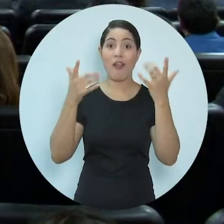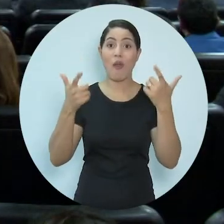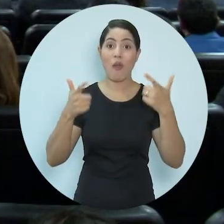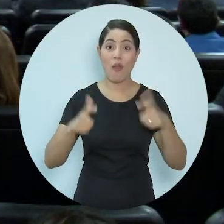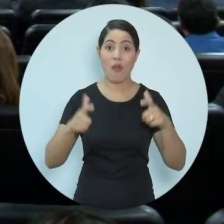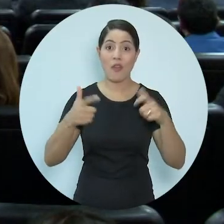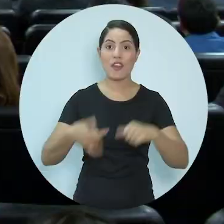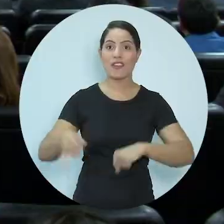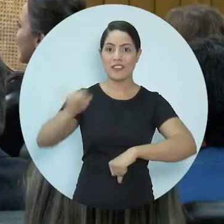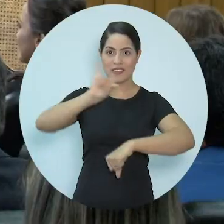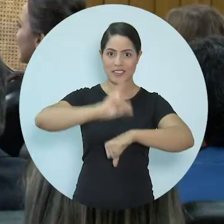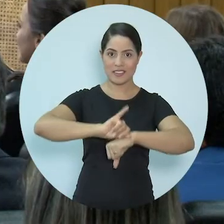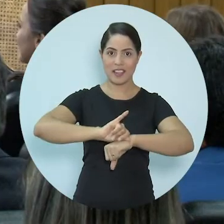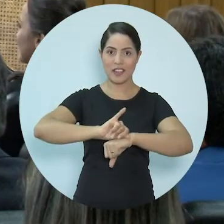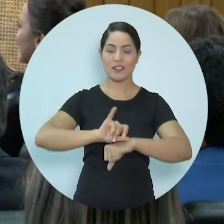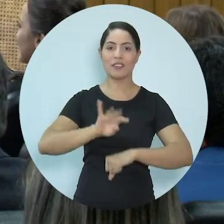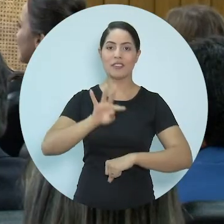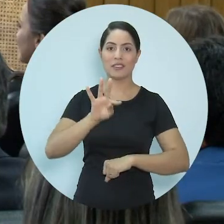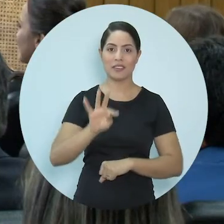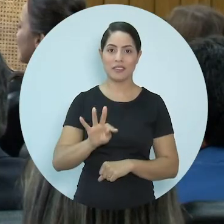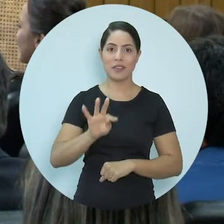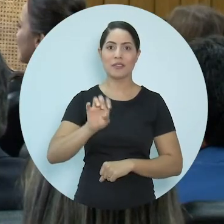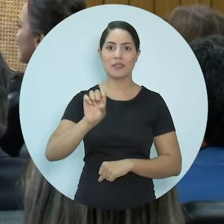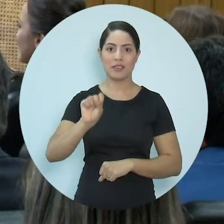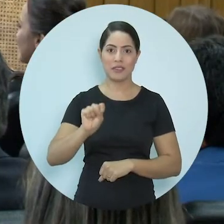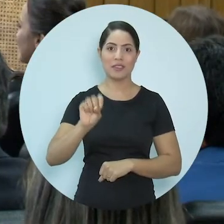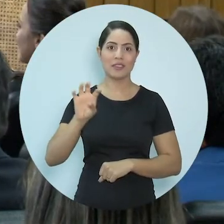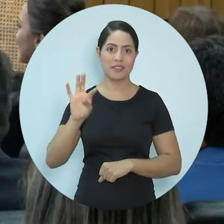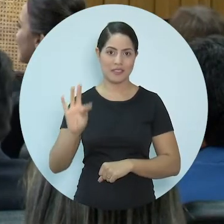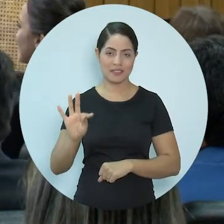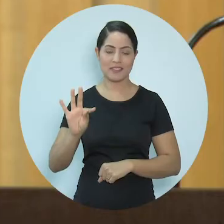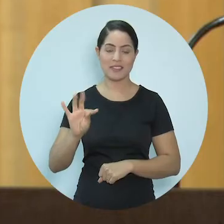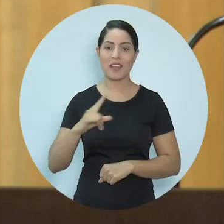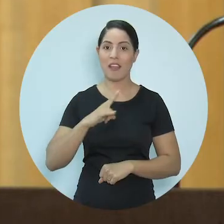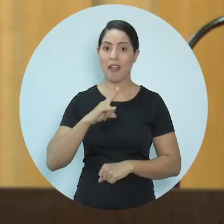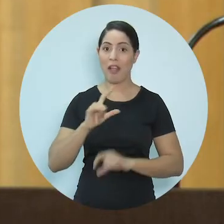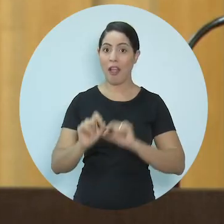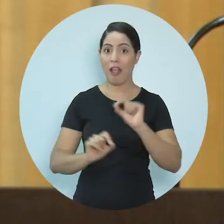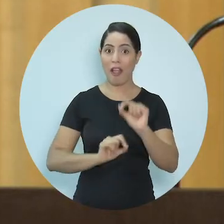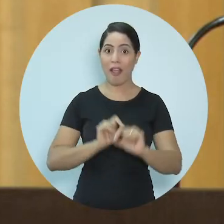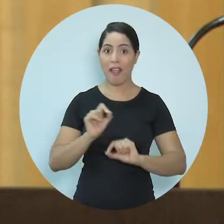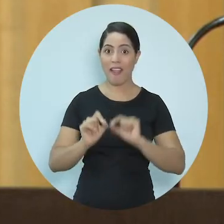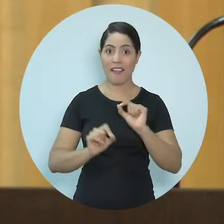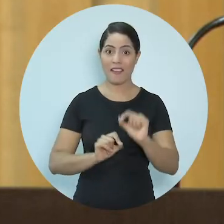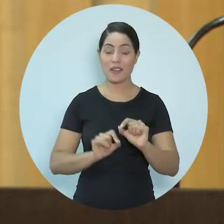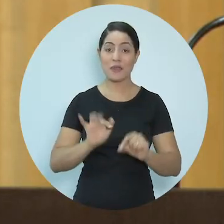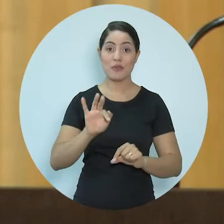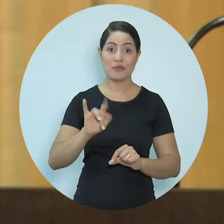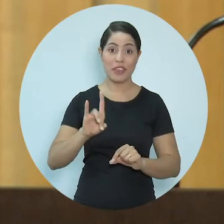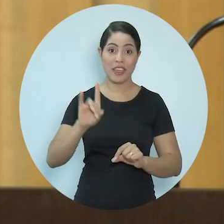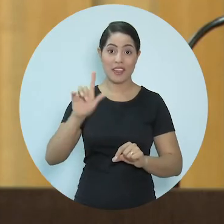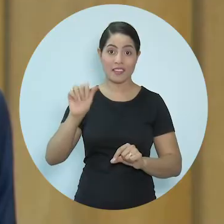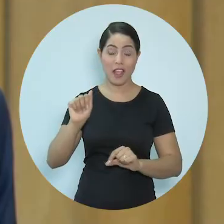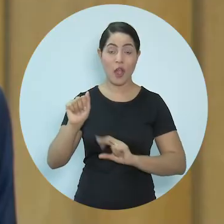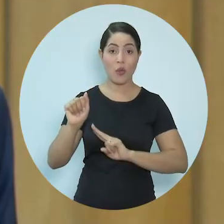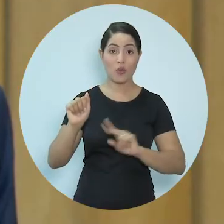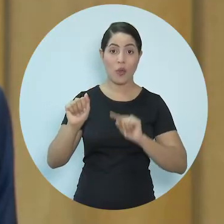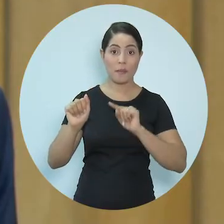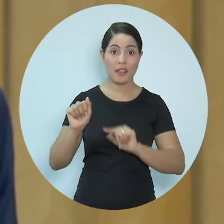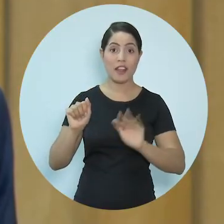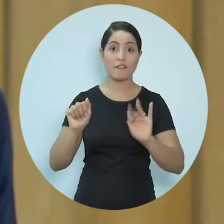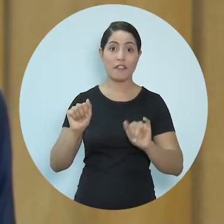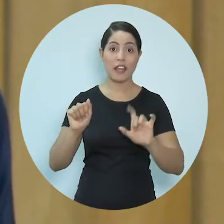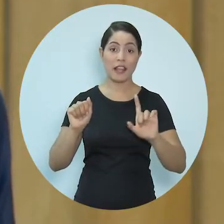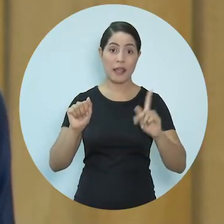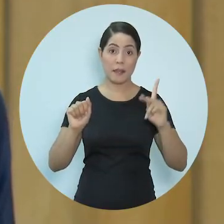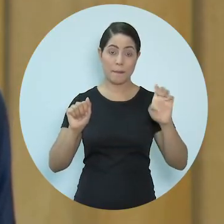sede do Tribunal Superior do Trabalho. O presidente do Fundo de Integração e Desenvolvimento Assistencial dos Advogados,